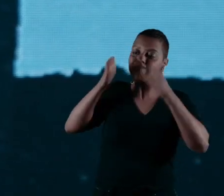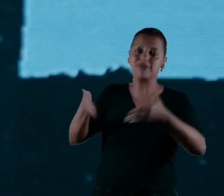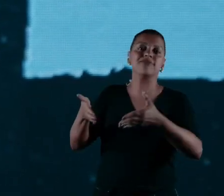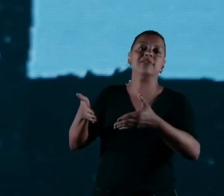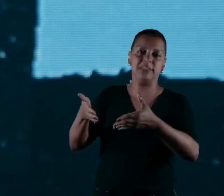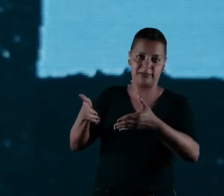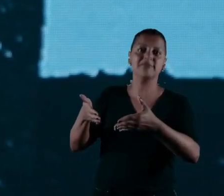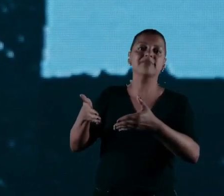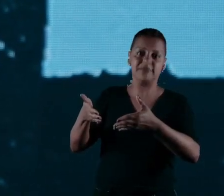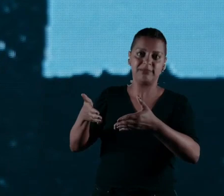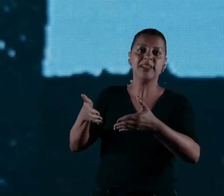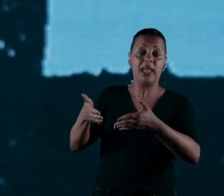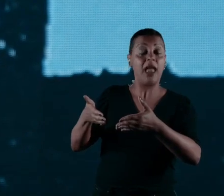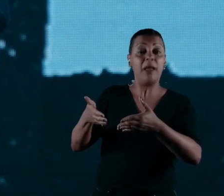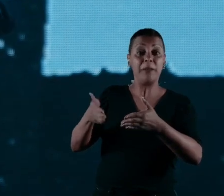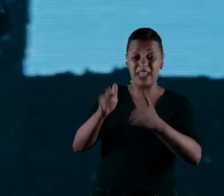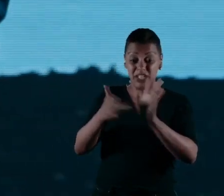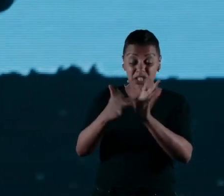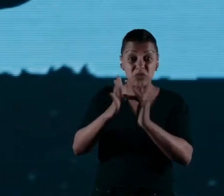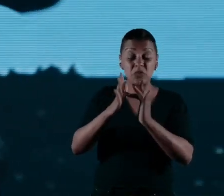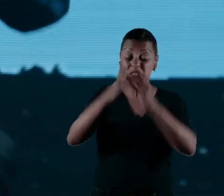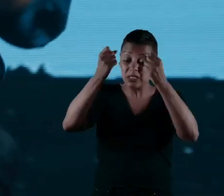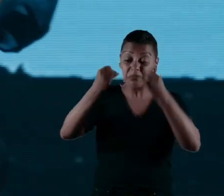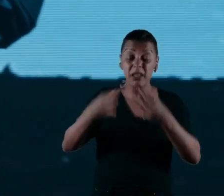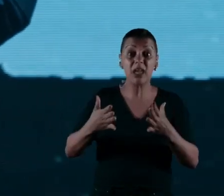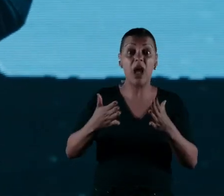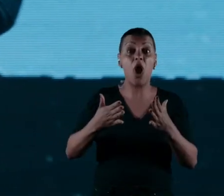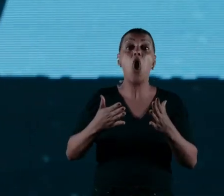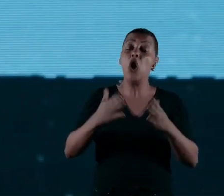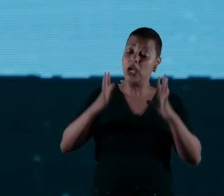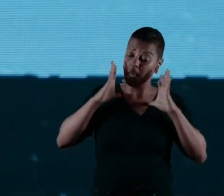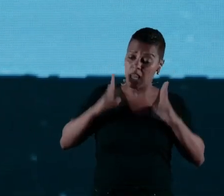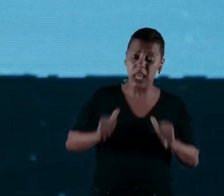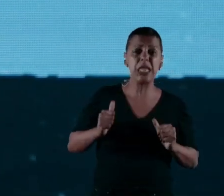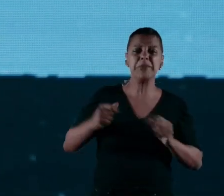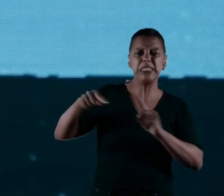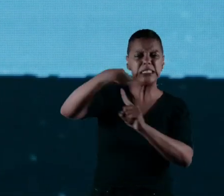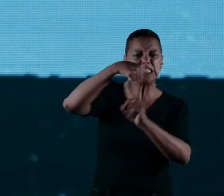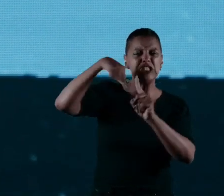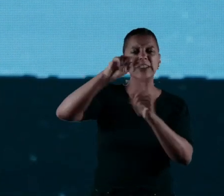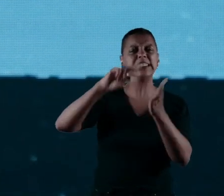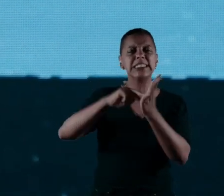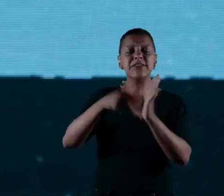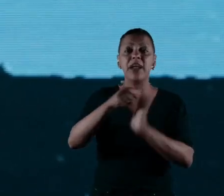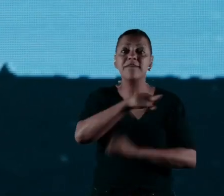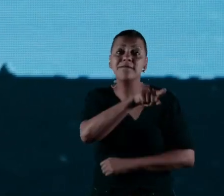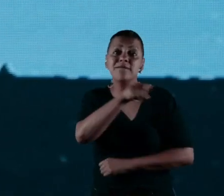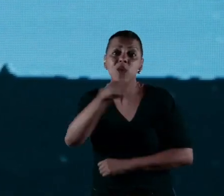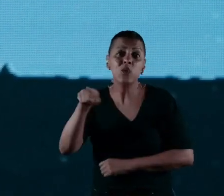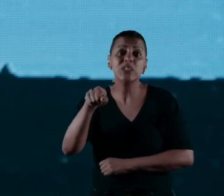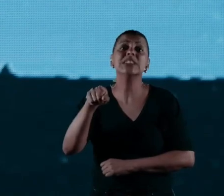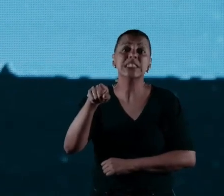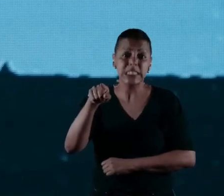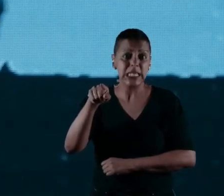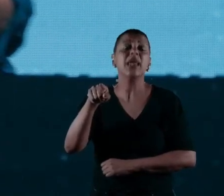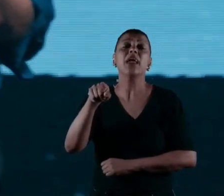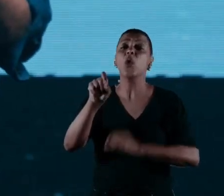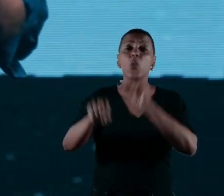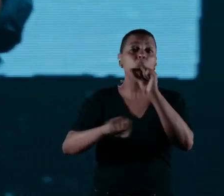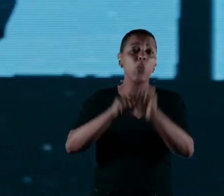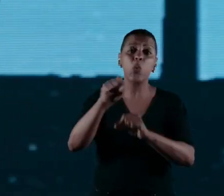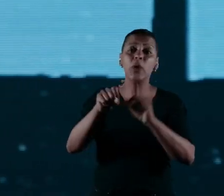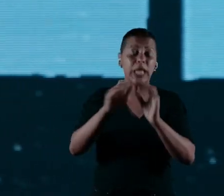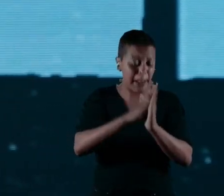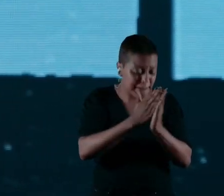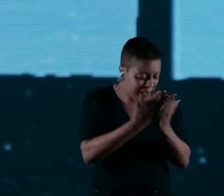verdade, a tua palavra é a verdade, o que a Bíblia está dizendo é que quando você Deixa que Deus opere através da tua